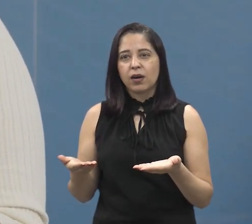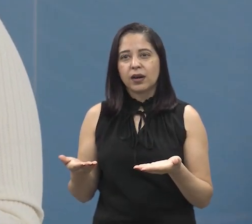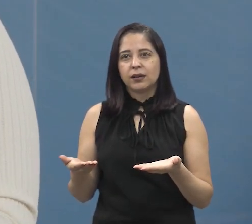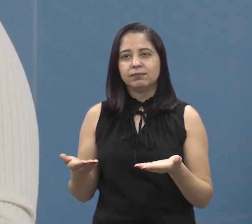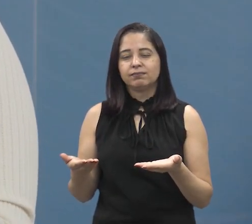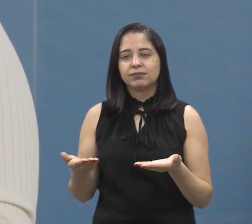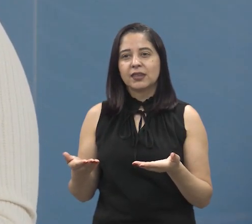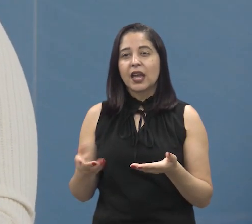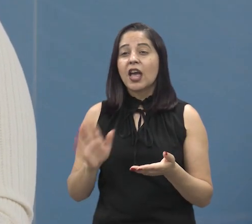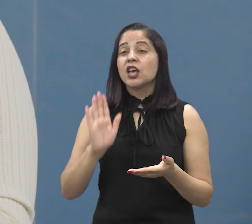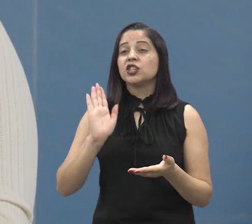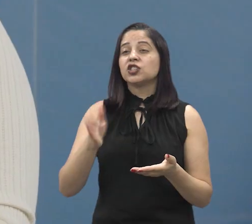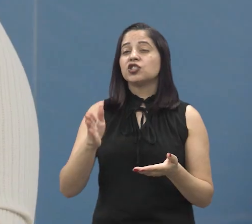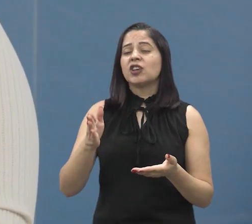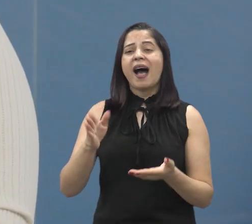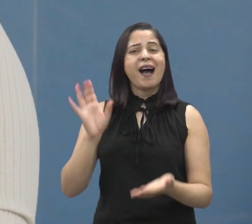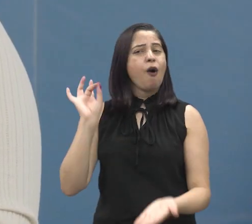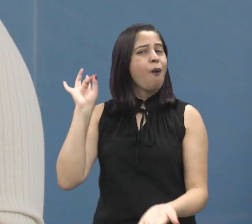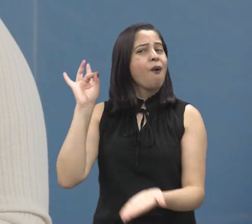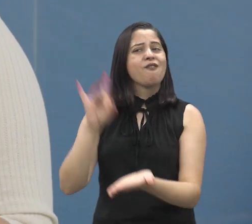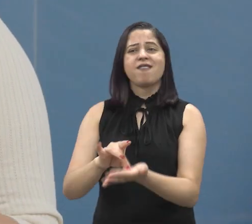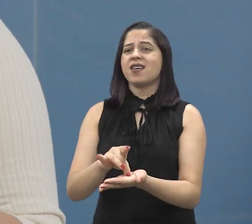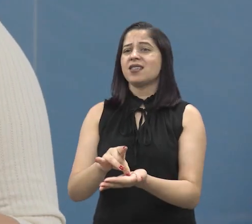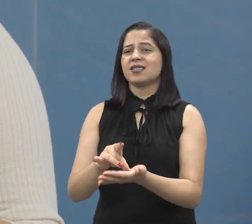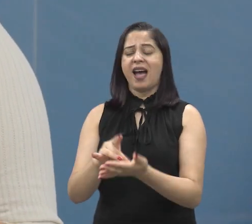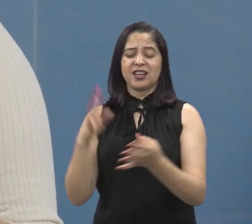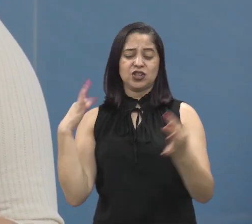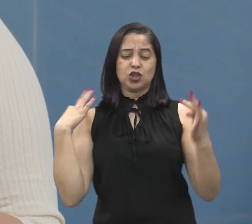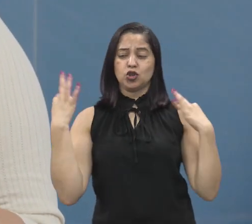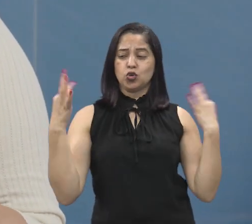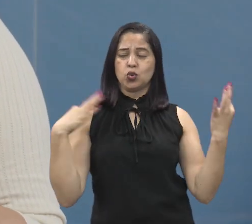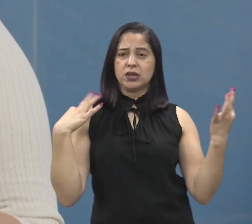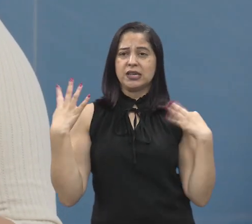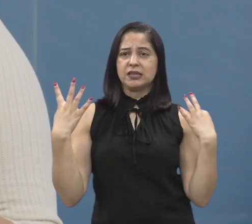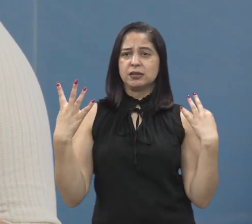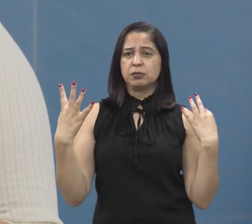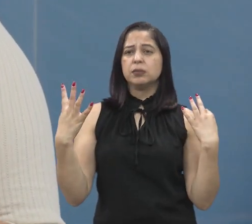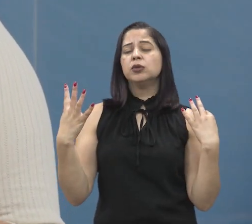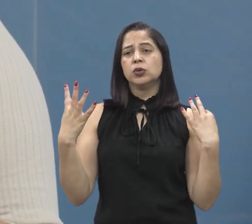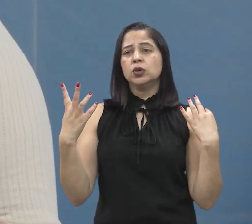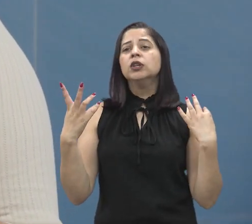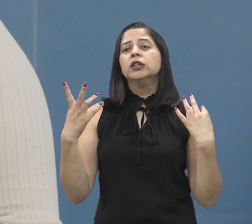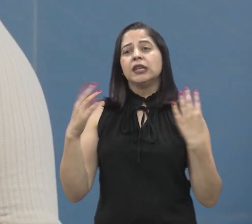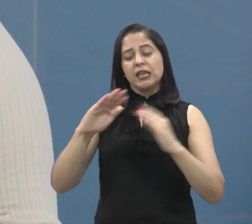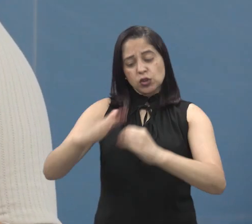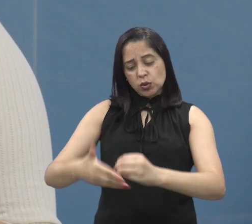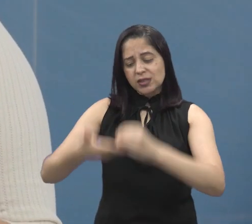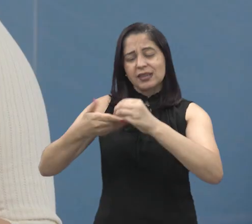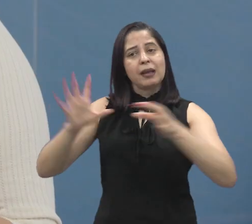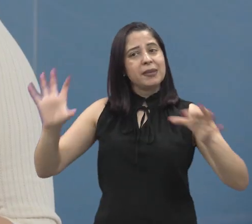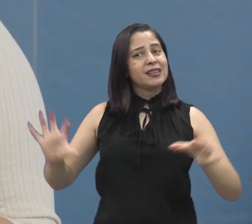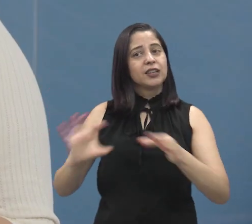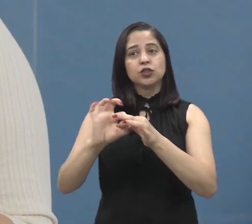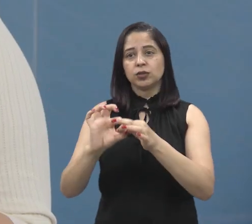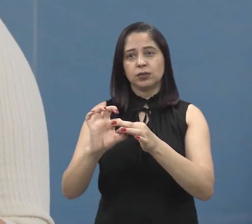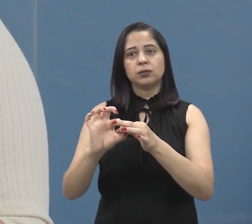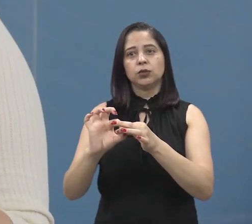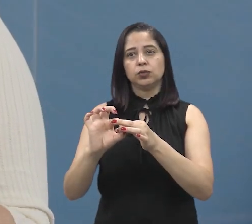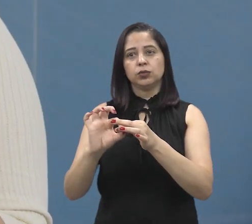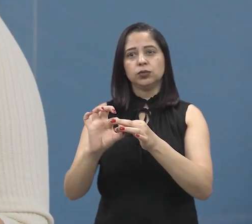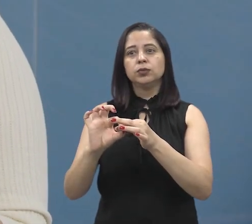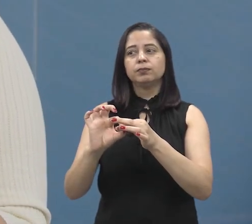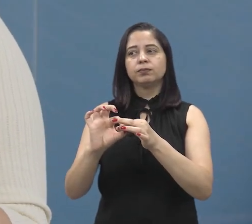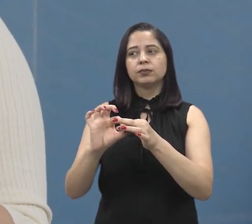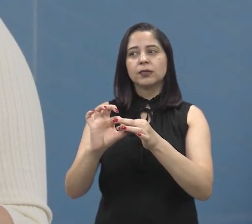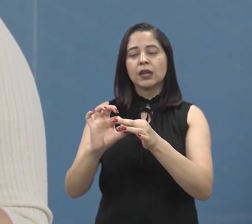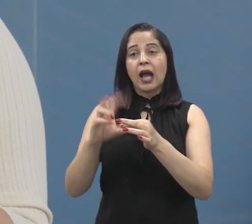fala mais do turismo sem a sustentabilidade, e a cultura é um meio de sobrevivência do turismo. Por quê?